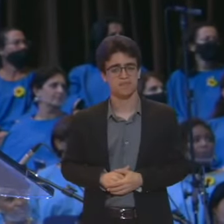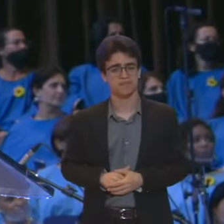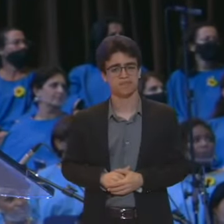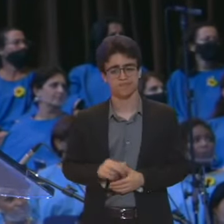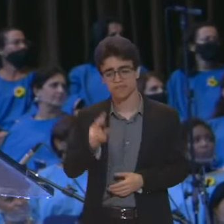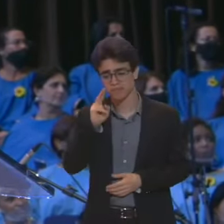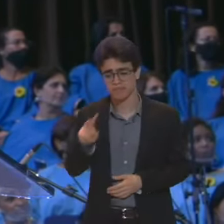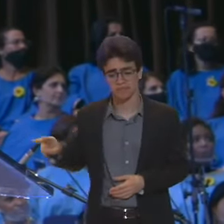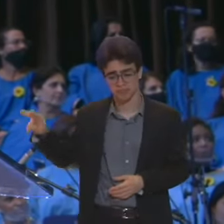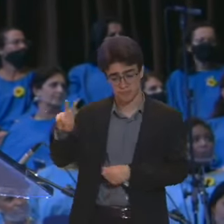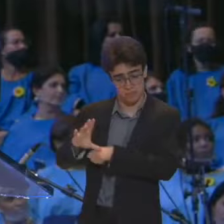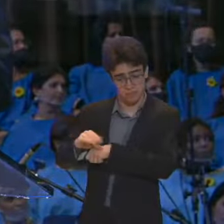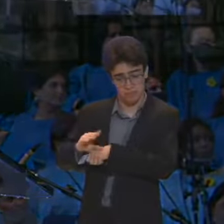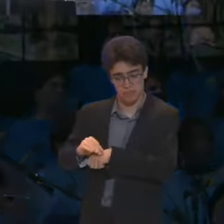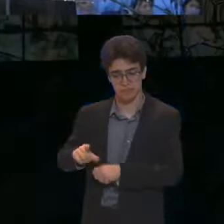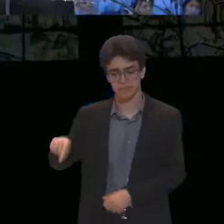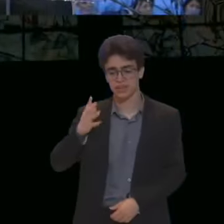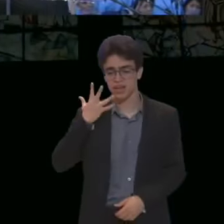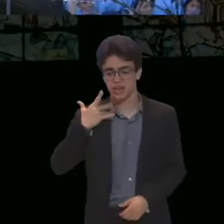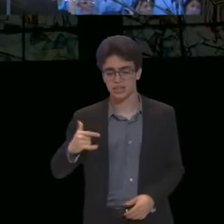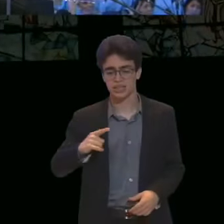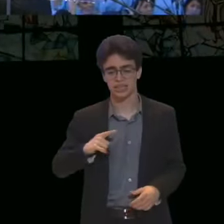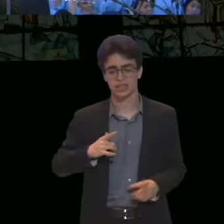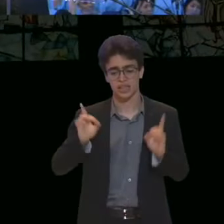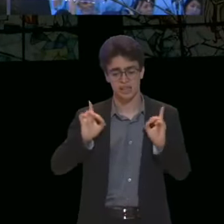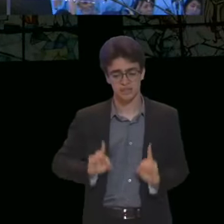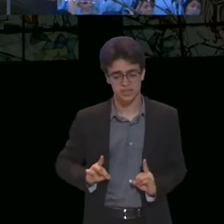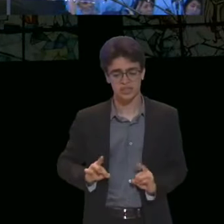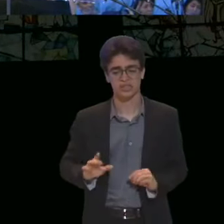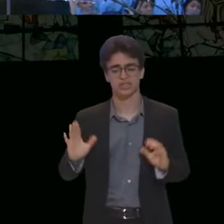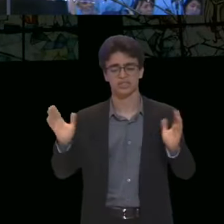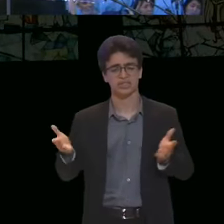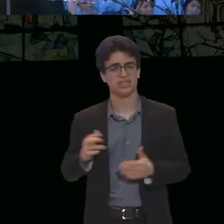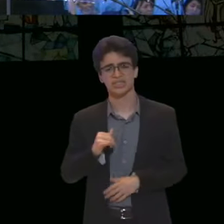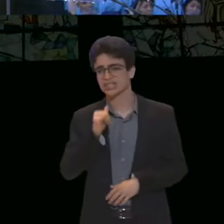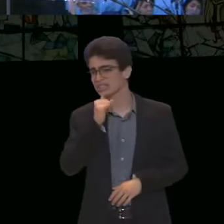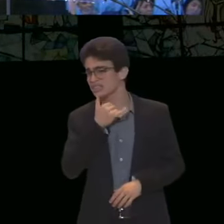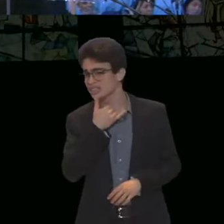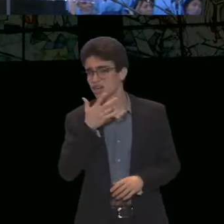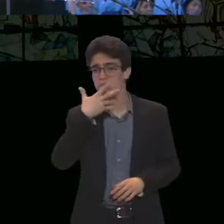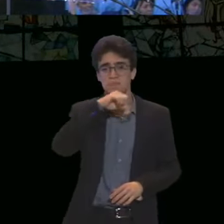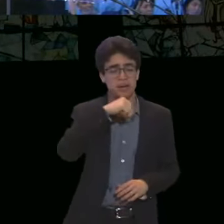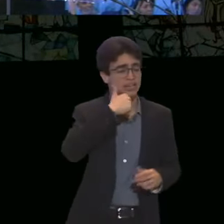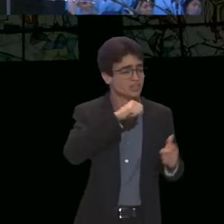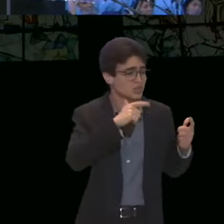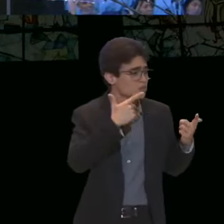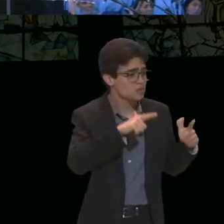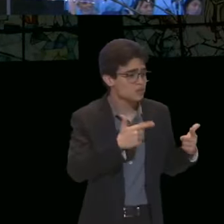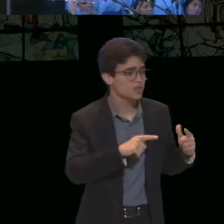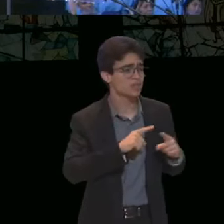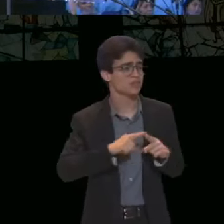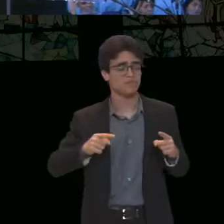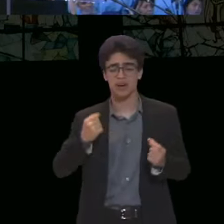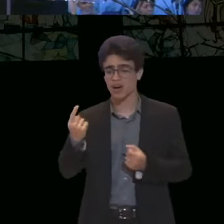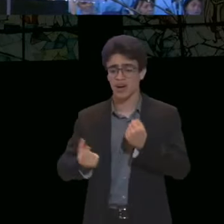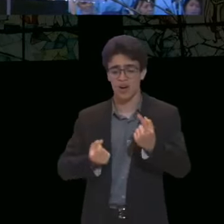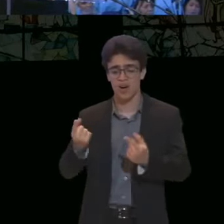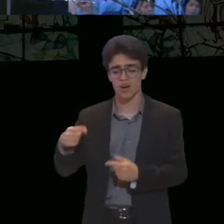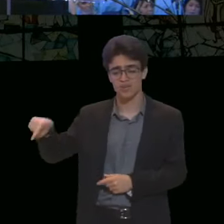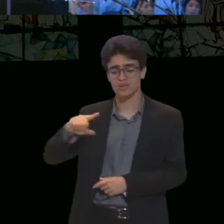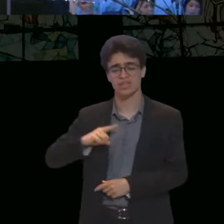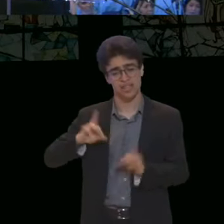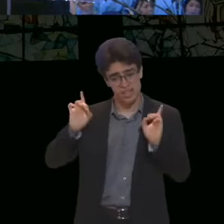Das crianças que já têm problemas, já nasceram numa infelicidade de não terem pais. Algumas têm problemas